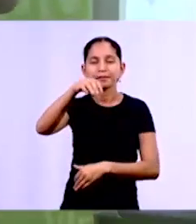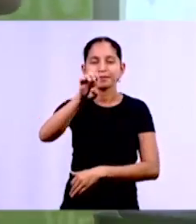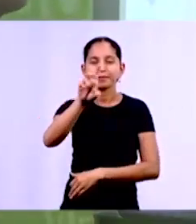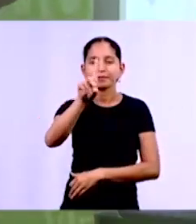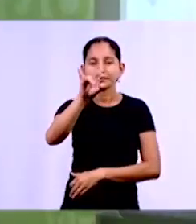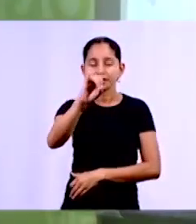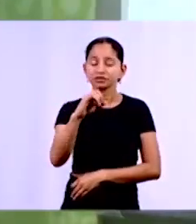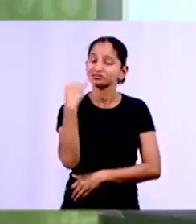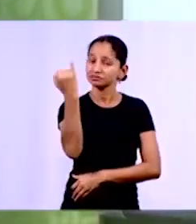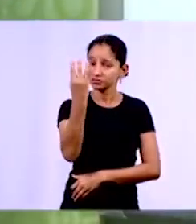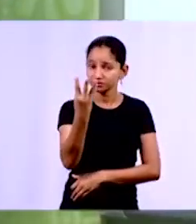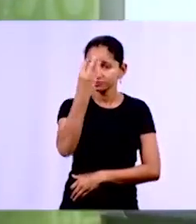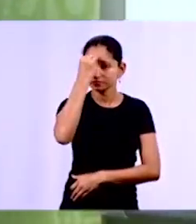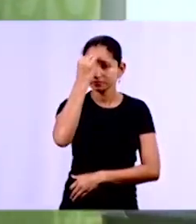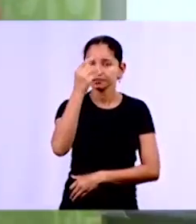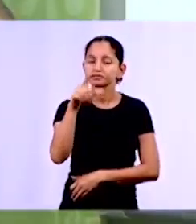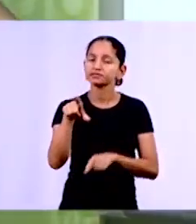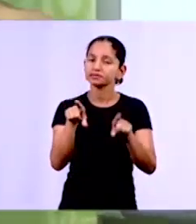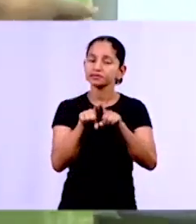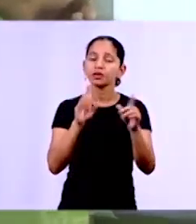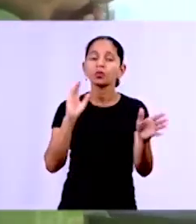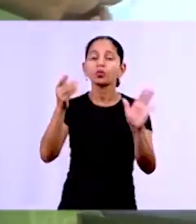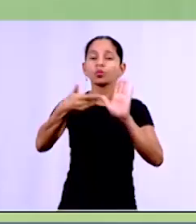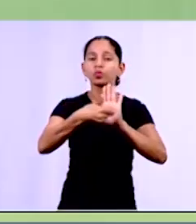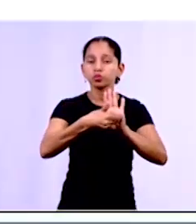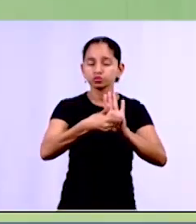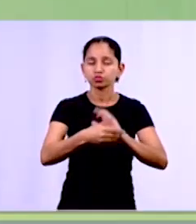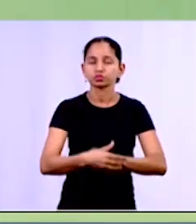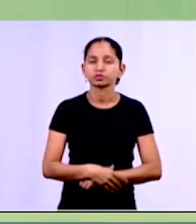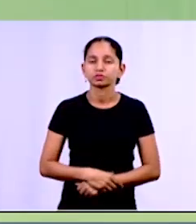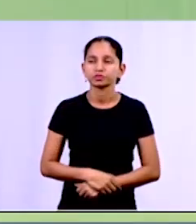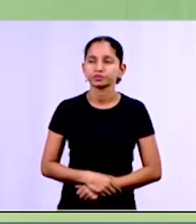né? E agora, por último,